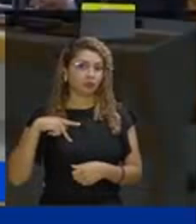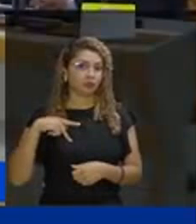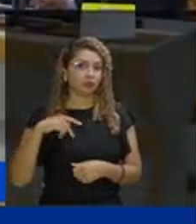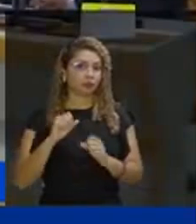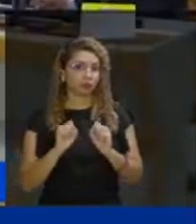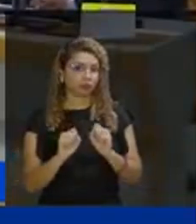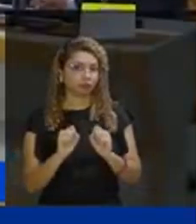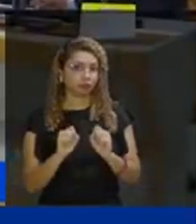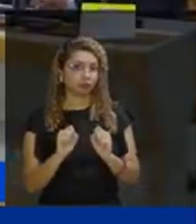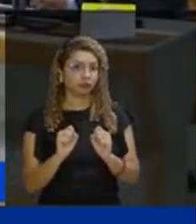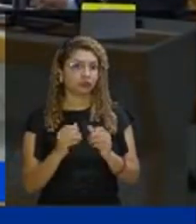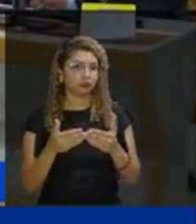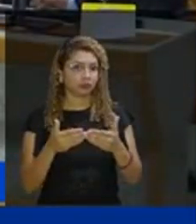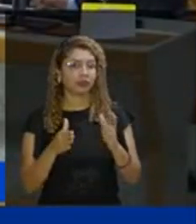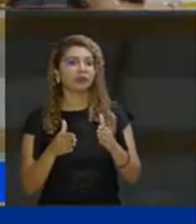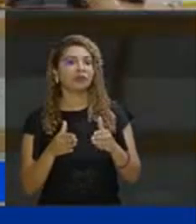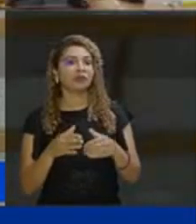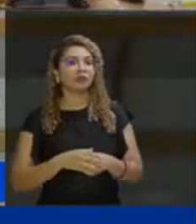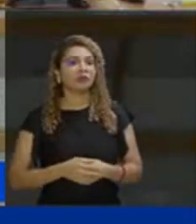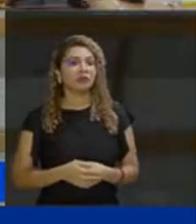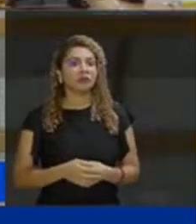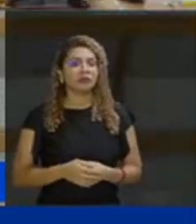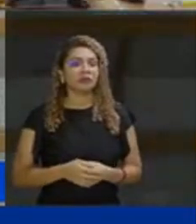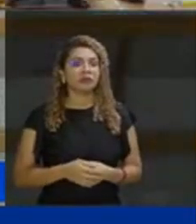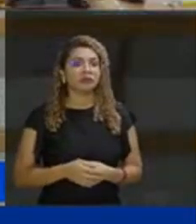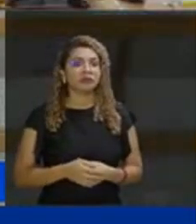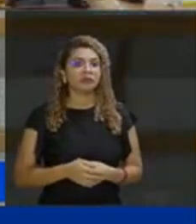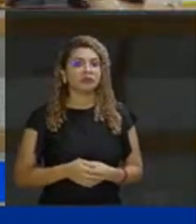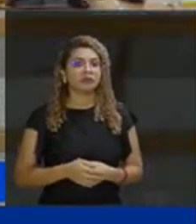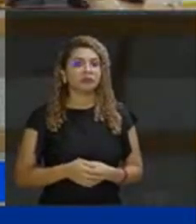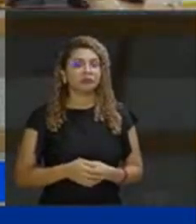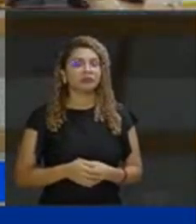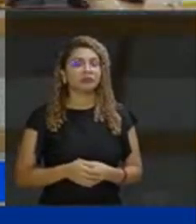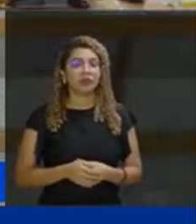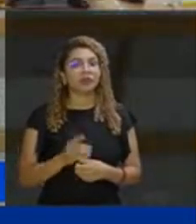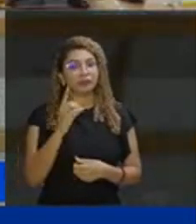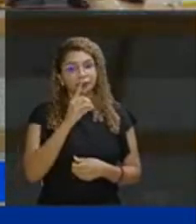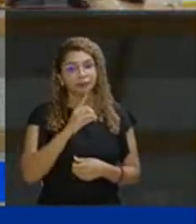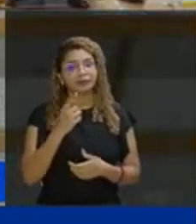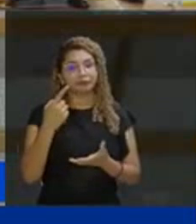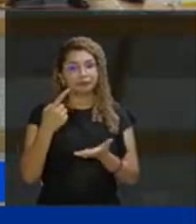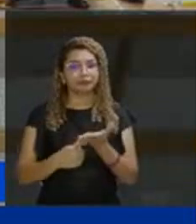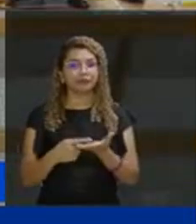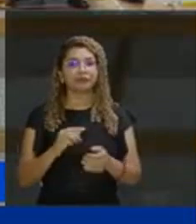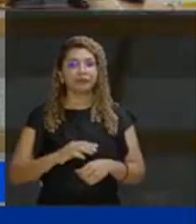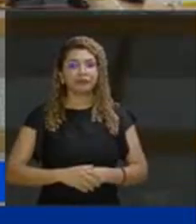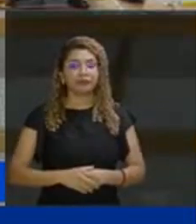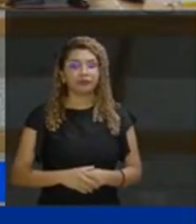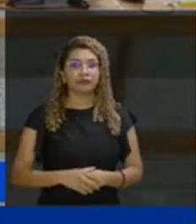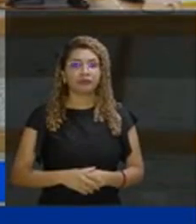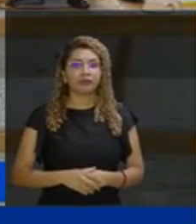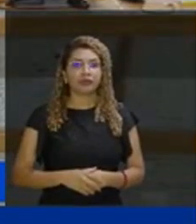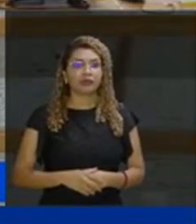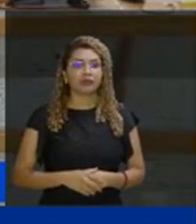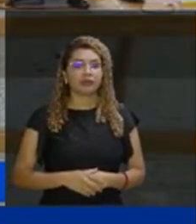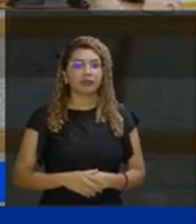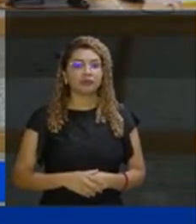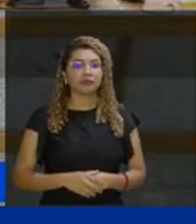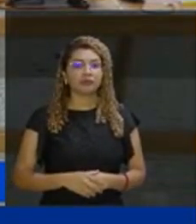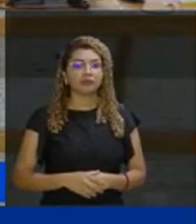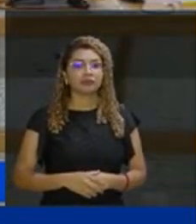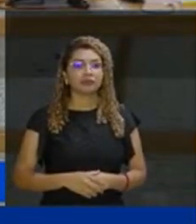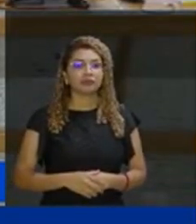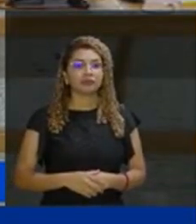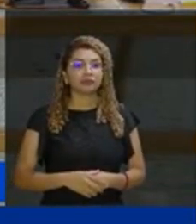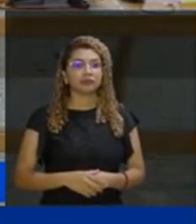Sim. Ok. Aí será, assim, a primeira oportunidade. Juiz... eu vou deixar a